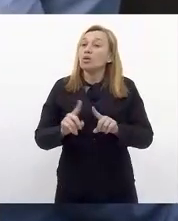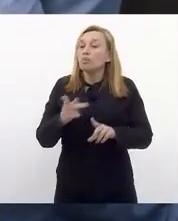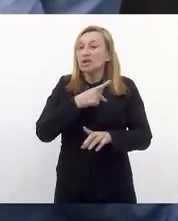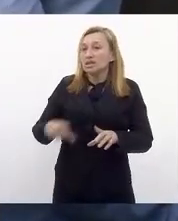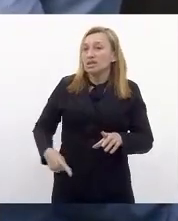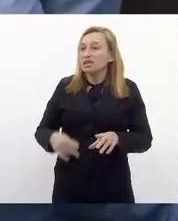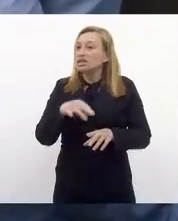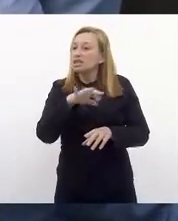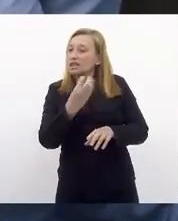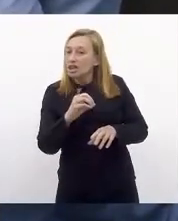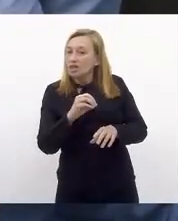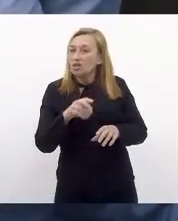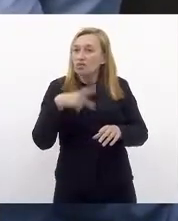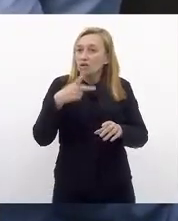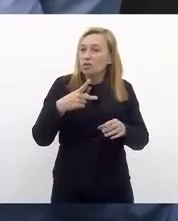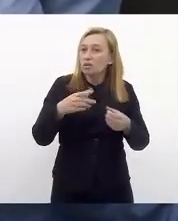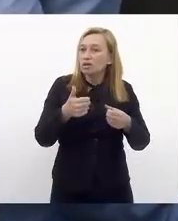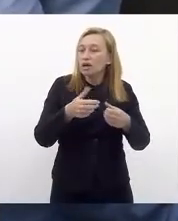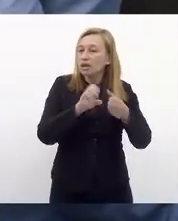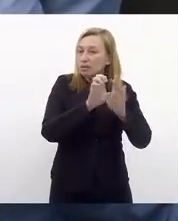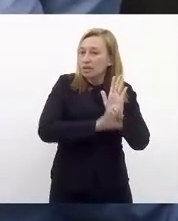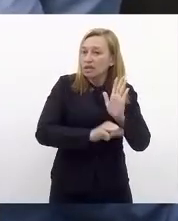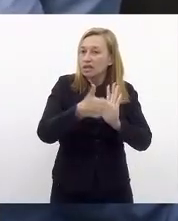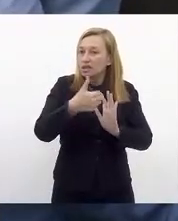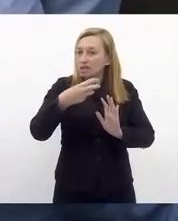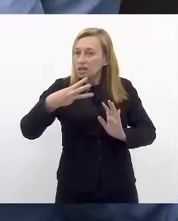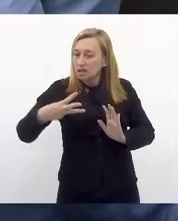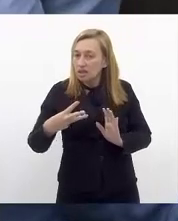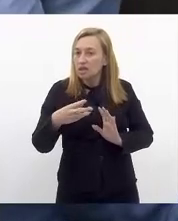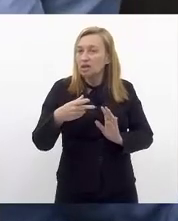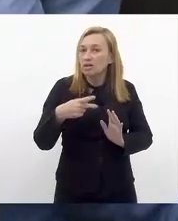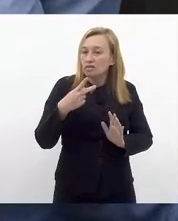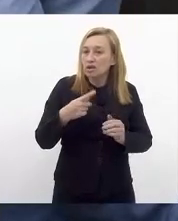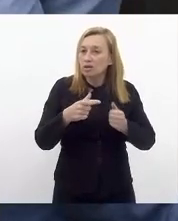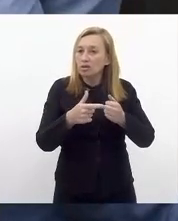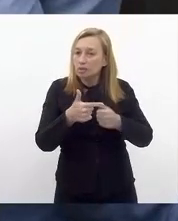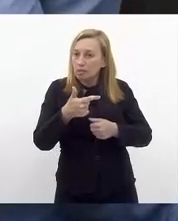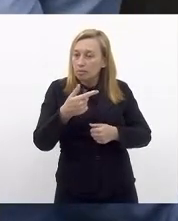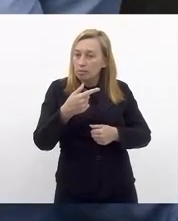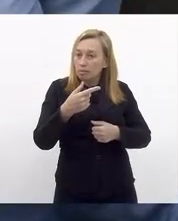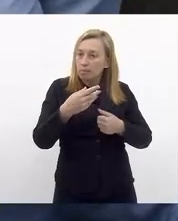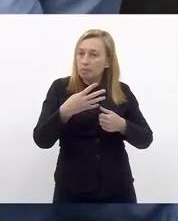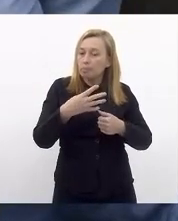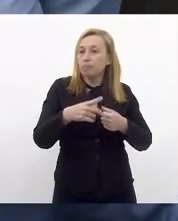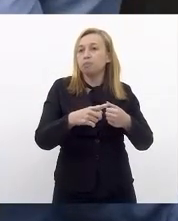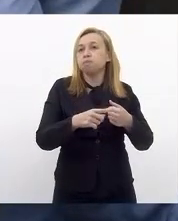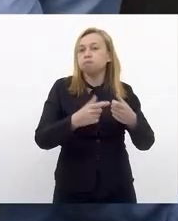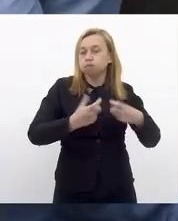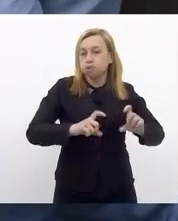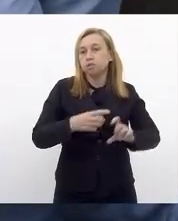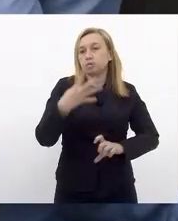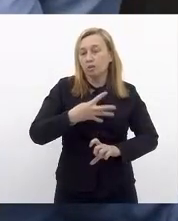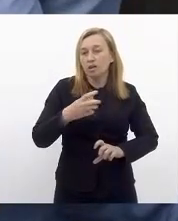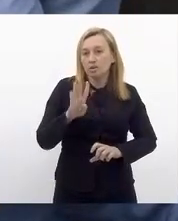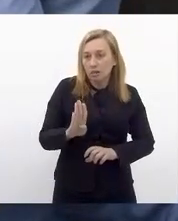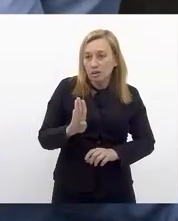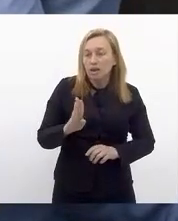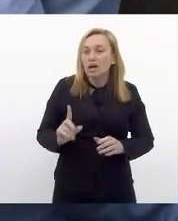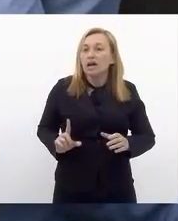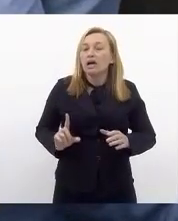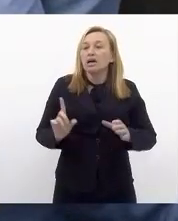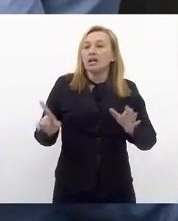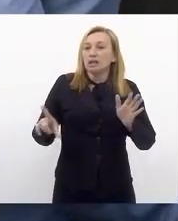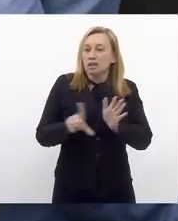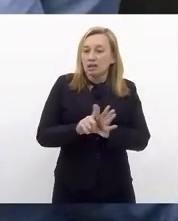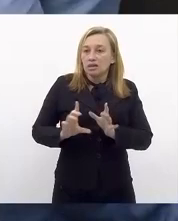Sérgio Leandro falou da emenda condicional 103 ela diz também no no Parágrafo 4º B que poderão ser estabelecido por lei complementar